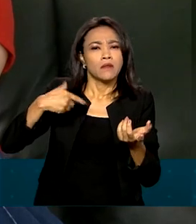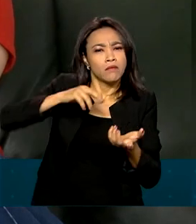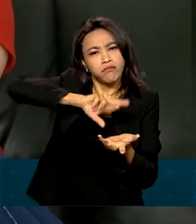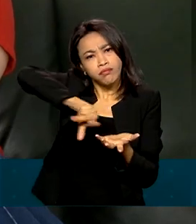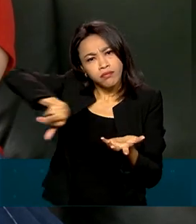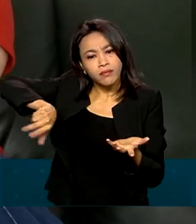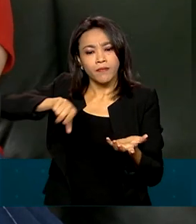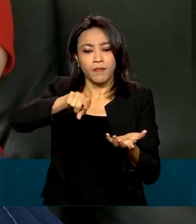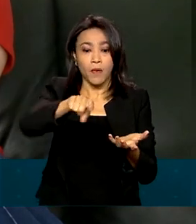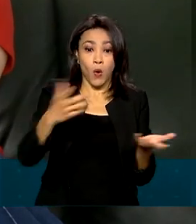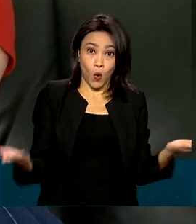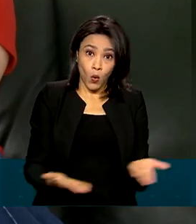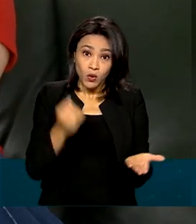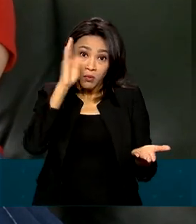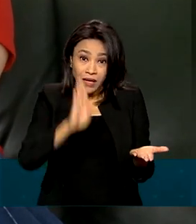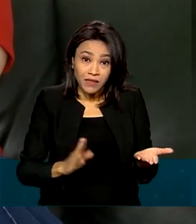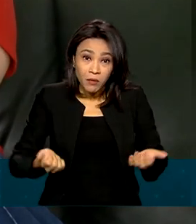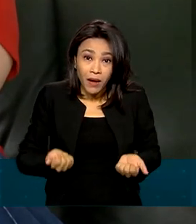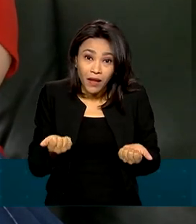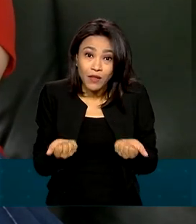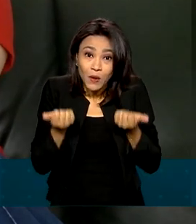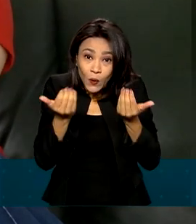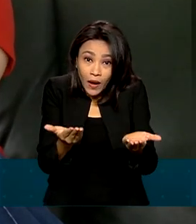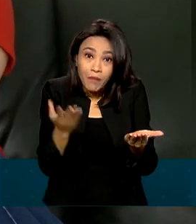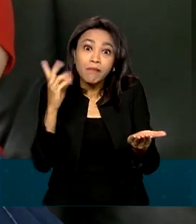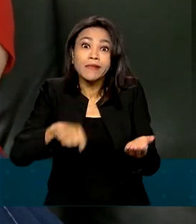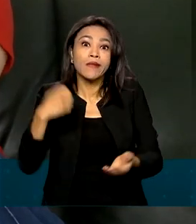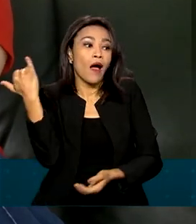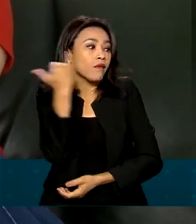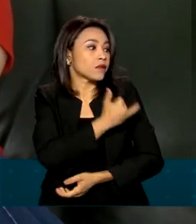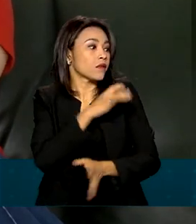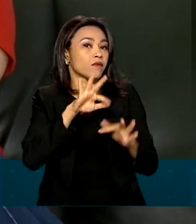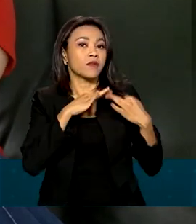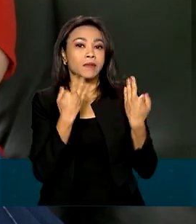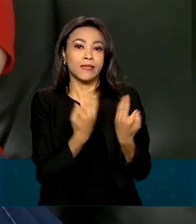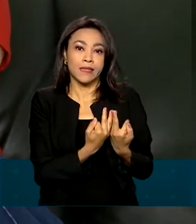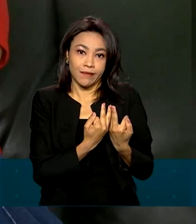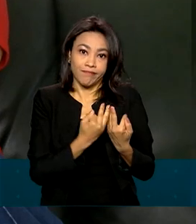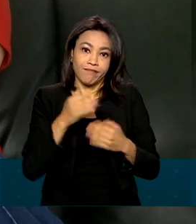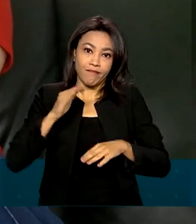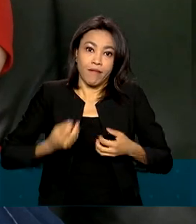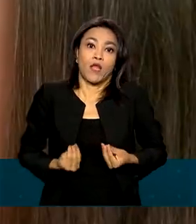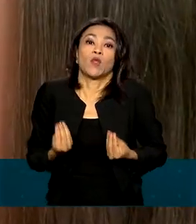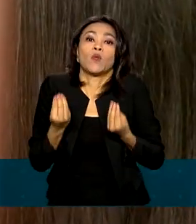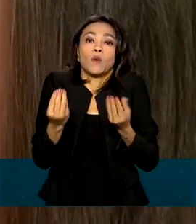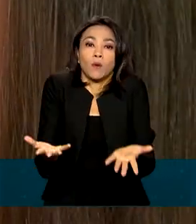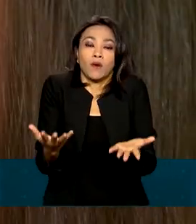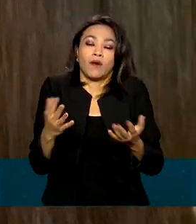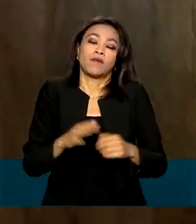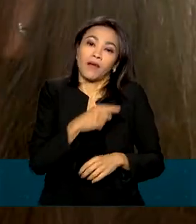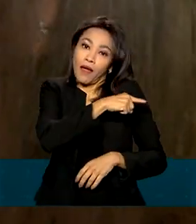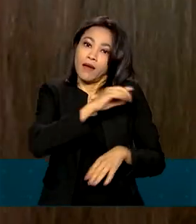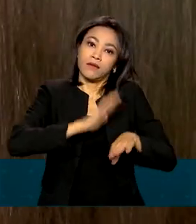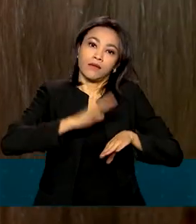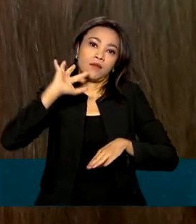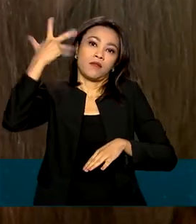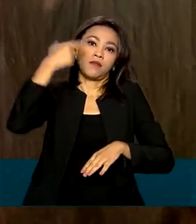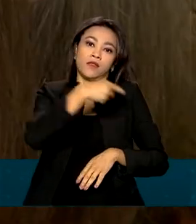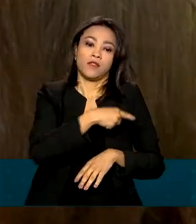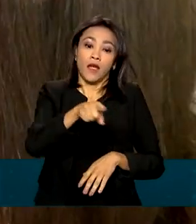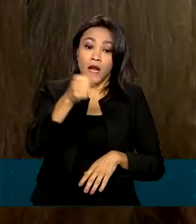de órgãos no Brasil, você precisa avisar a sua família da sua decisão, porque é eles que dirão por você. Ela conseguiu um rim